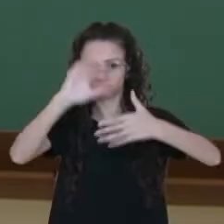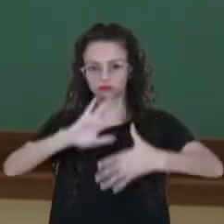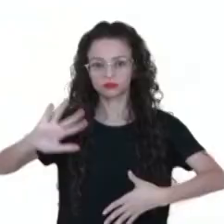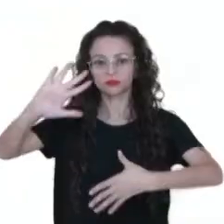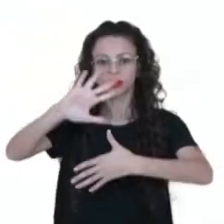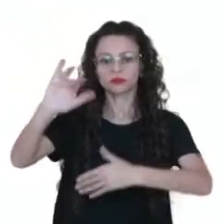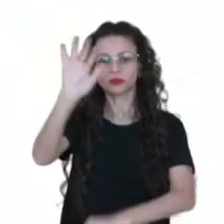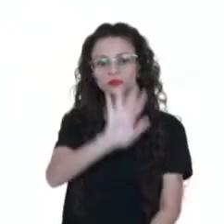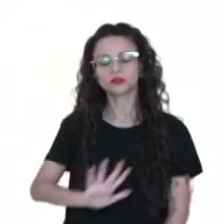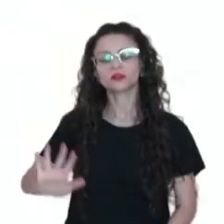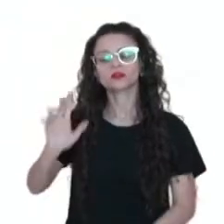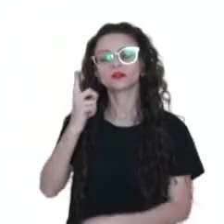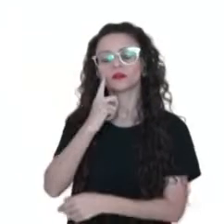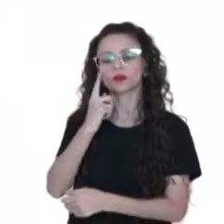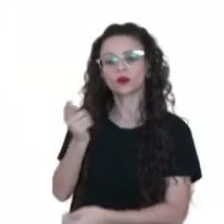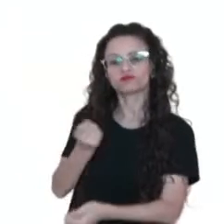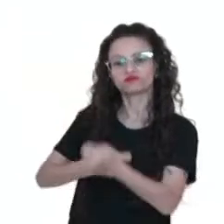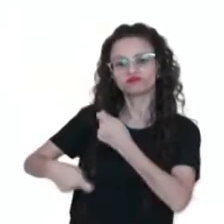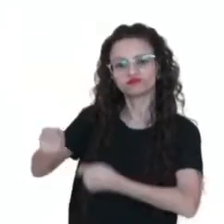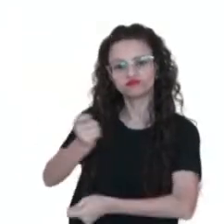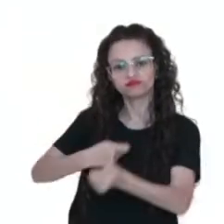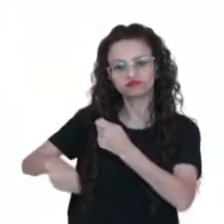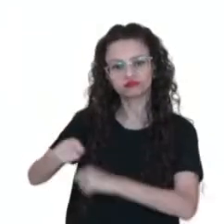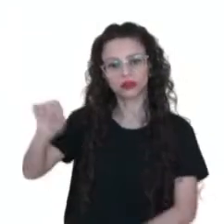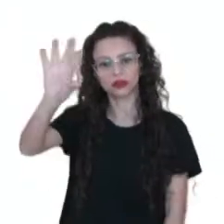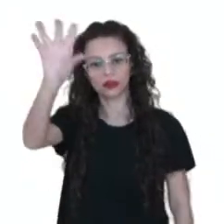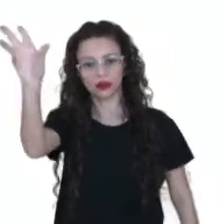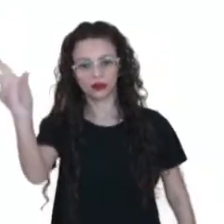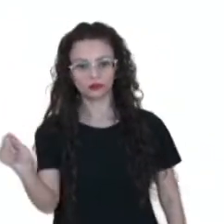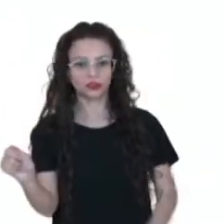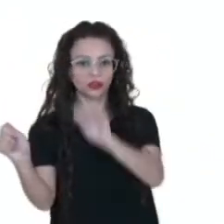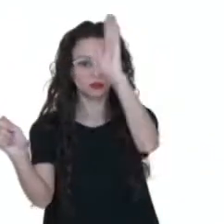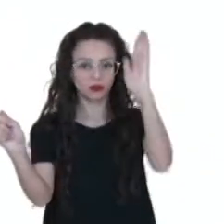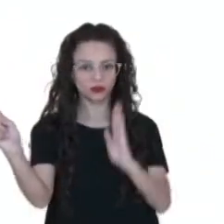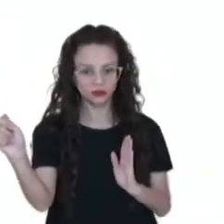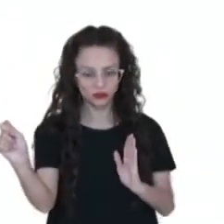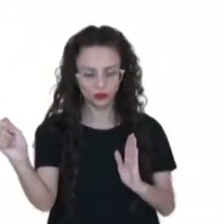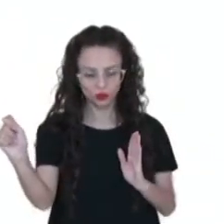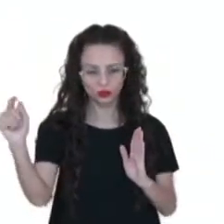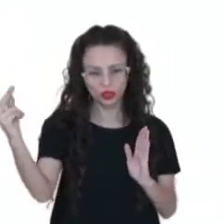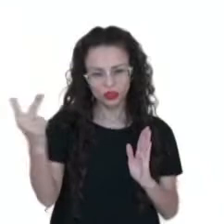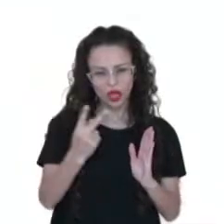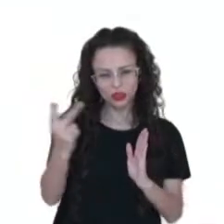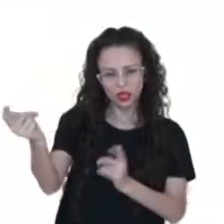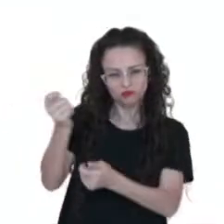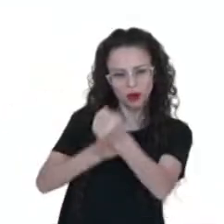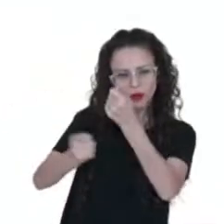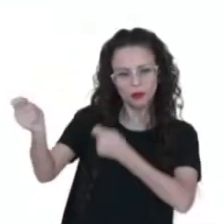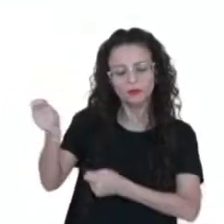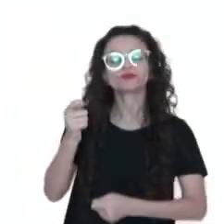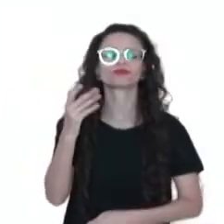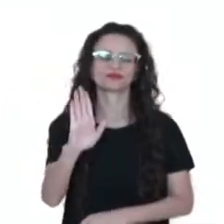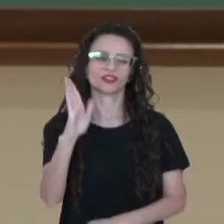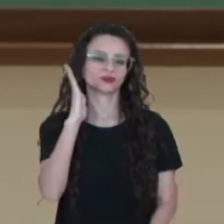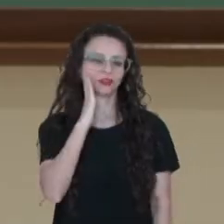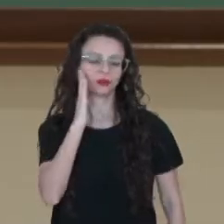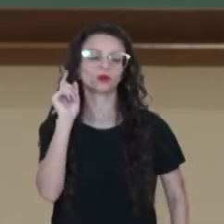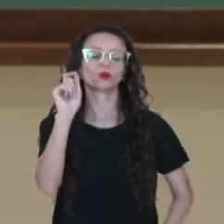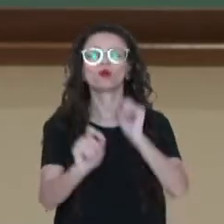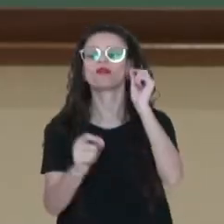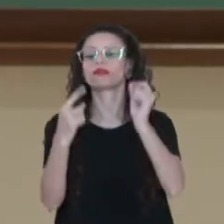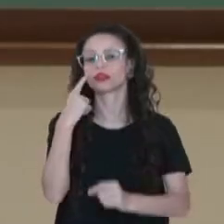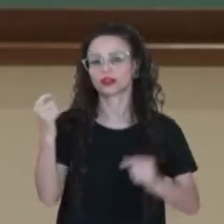o comércio que era feito entre a África e o Brasil. E aí já nós temos uma ideia de qual era o interesse dos